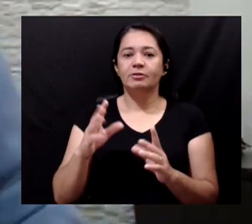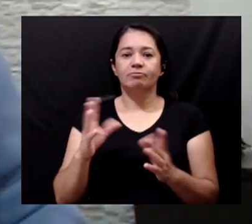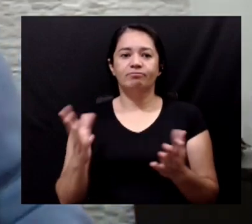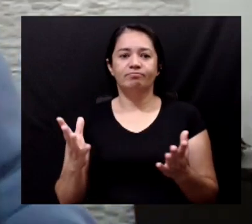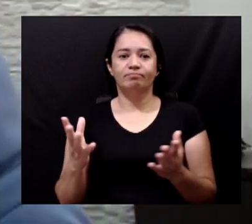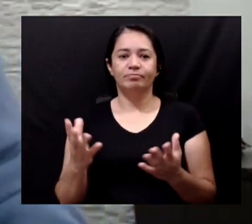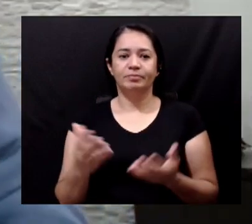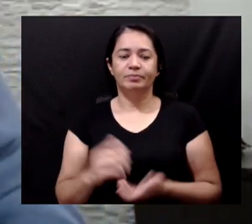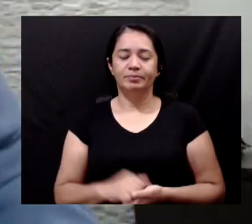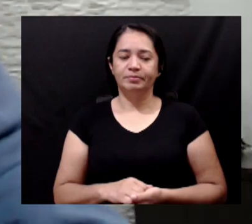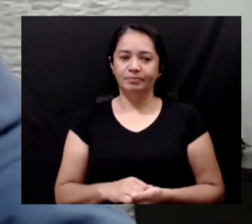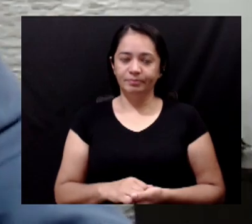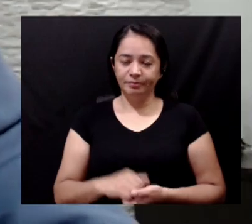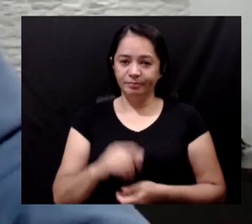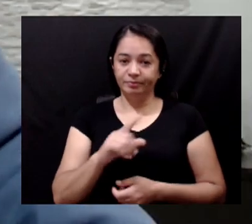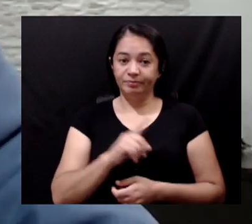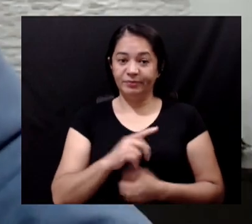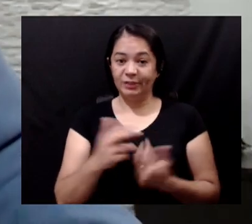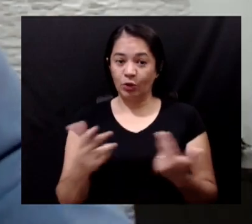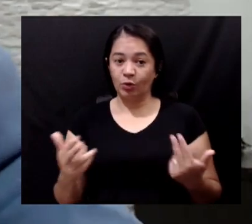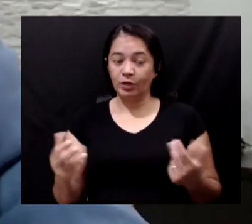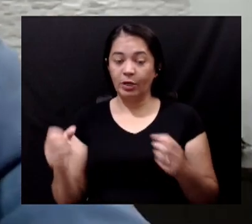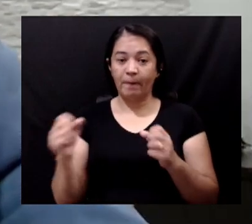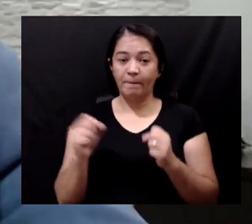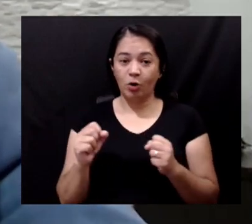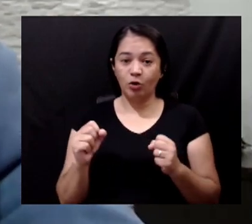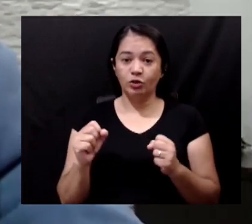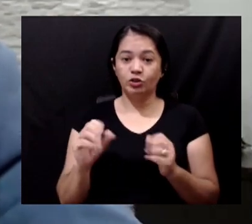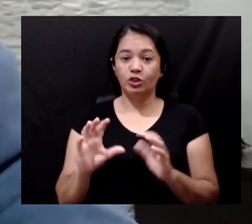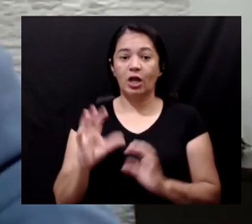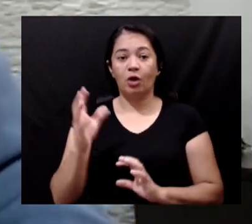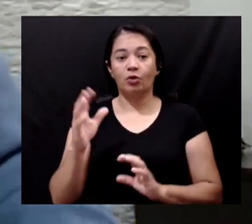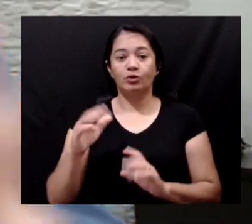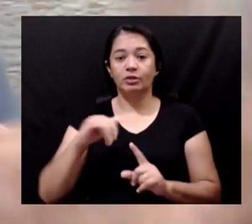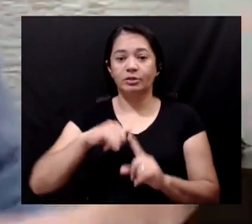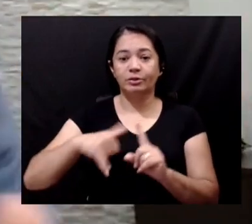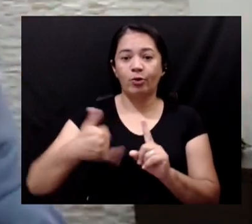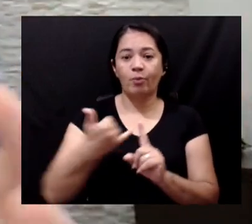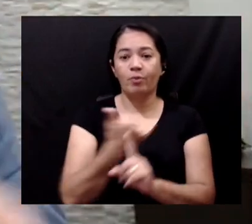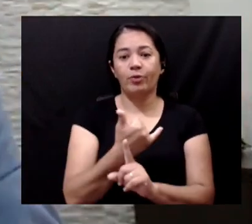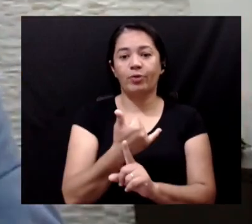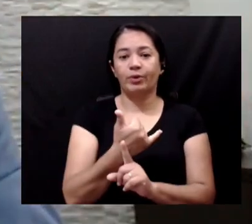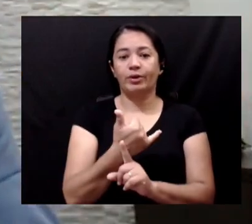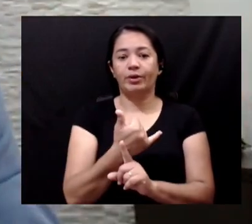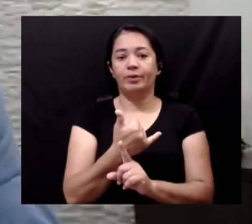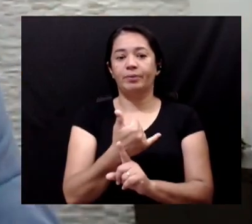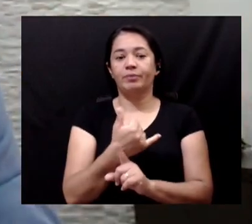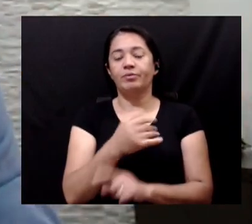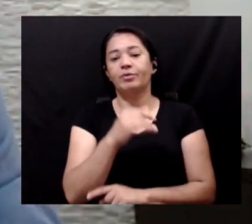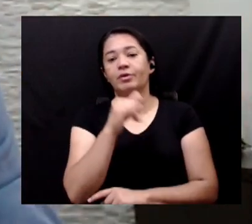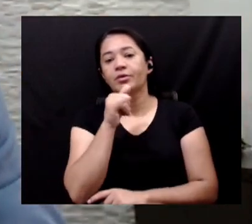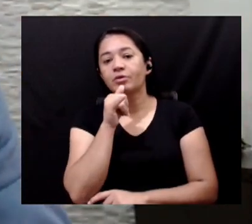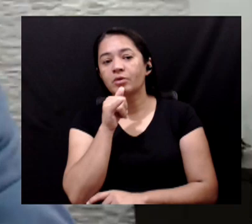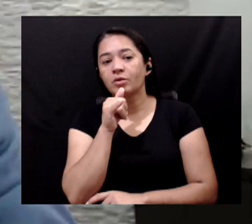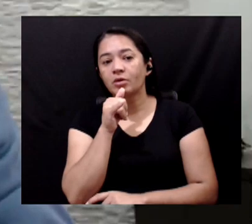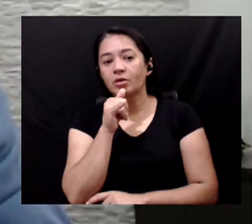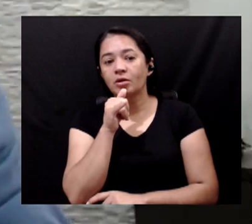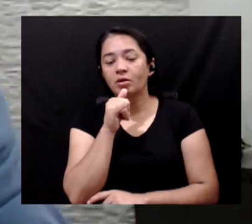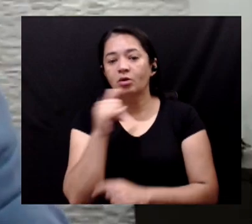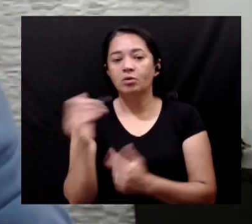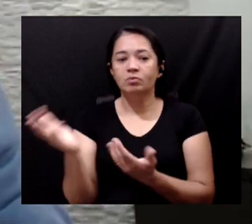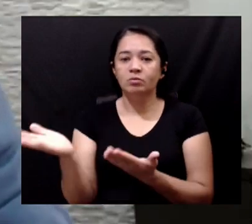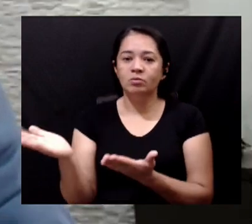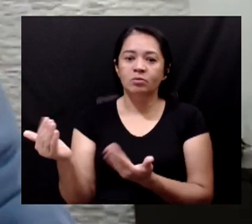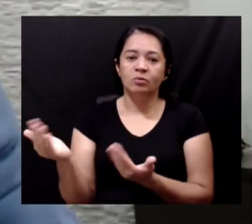Existem casos em que pode ocorrer de fato um bullying, né? Por exemplo, como disse, os jovens nesses casos, normalmente eles